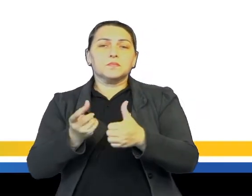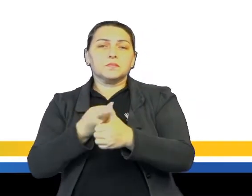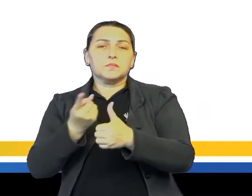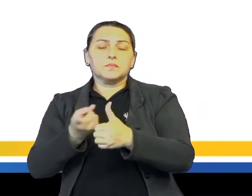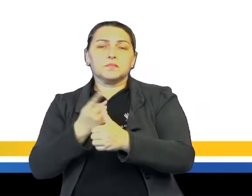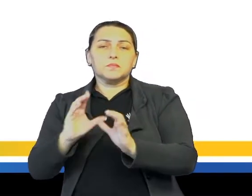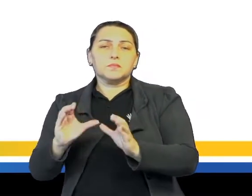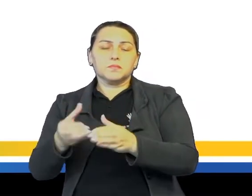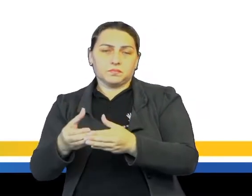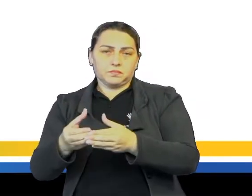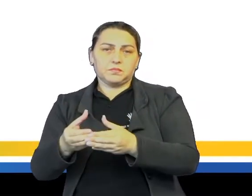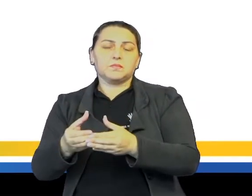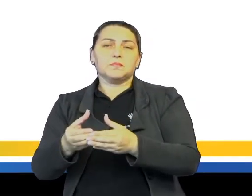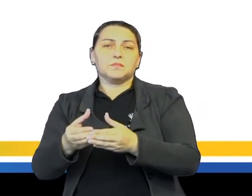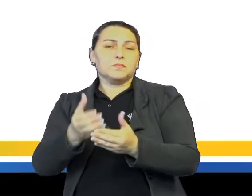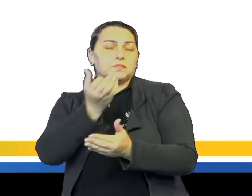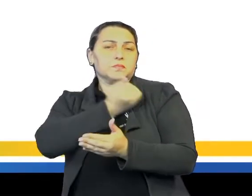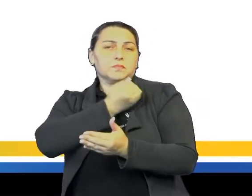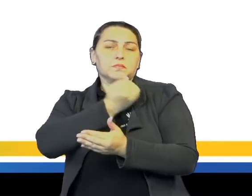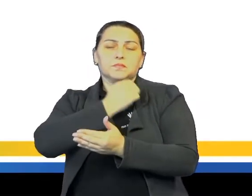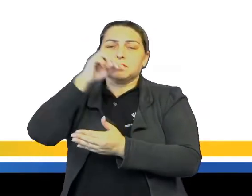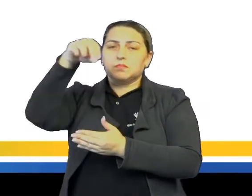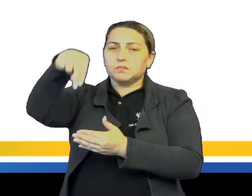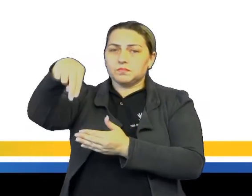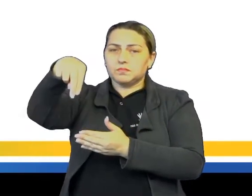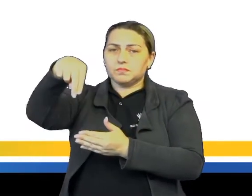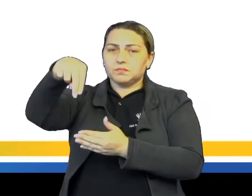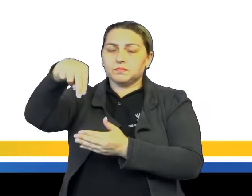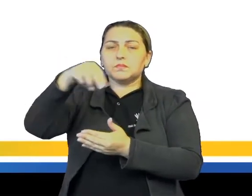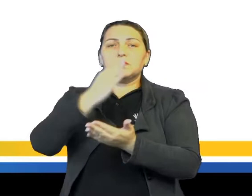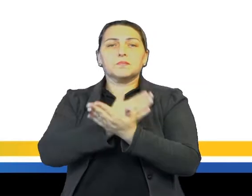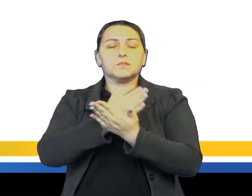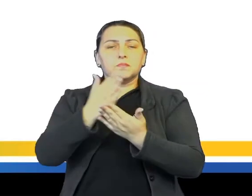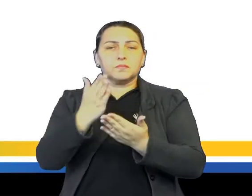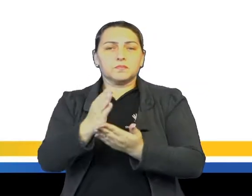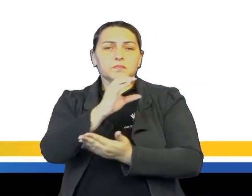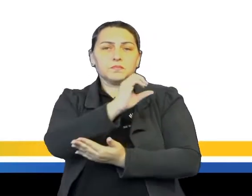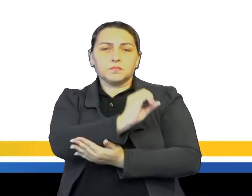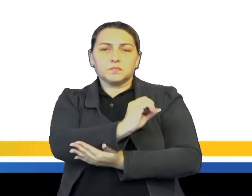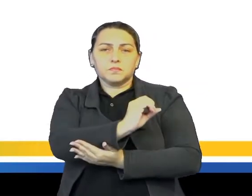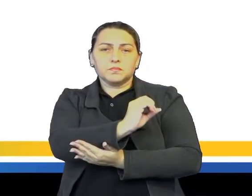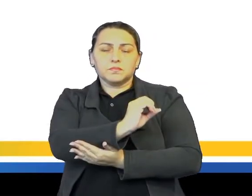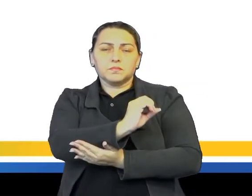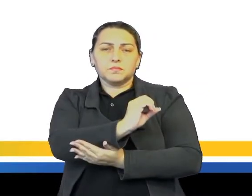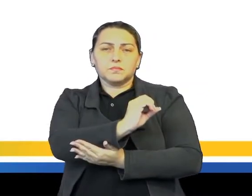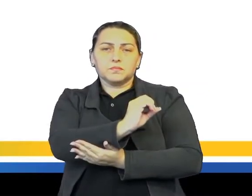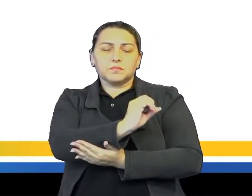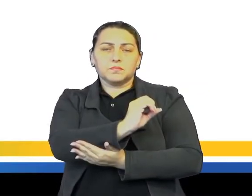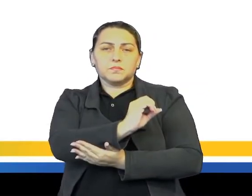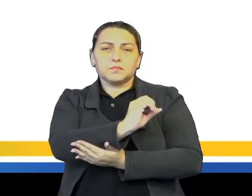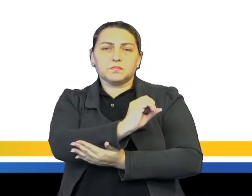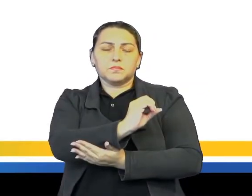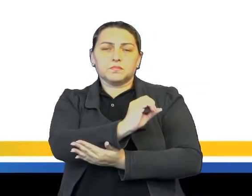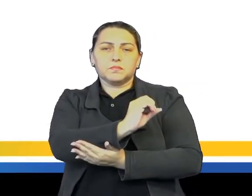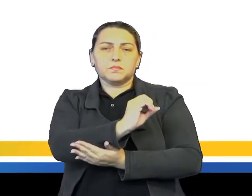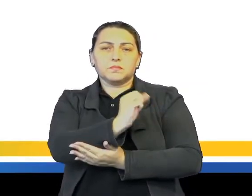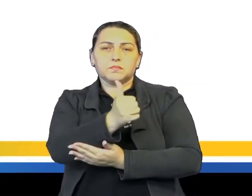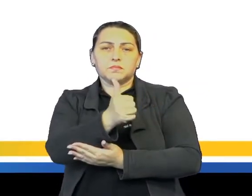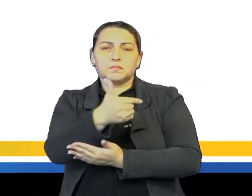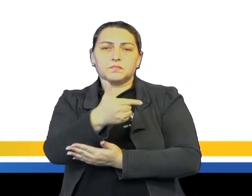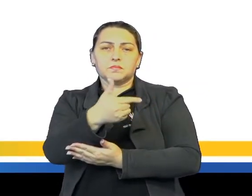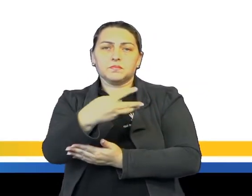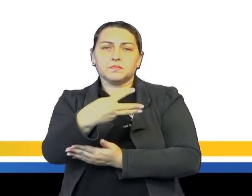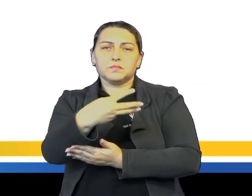primeiro conjunto é esse conjunto dos números naturais. E ele começa com o número 0, aí vai em seguida o